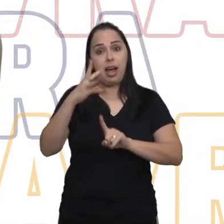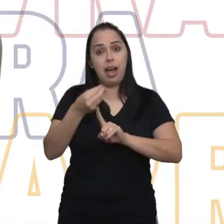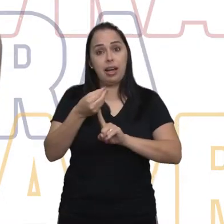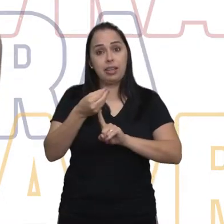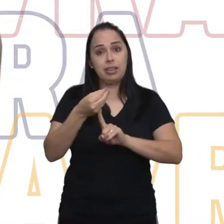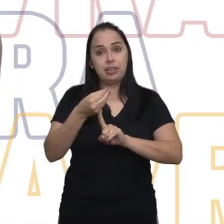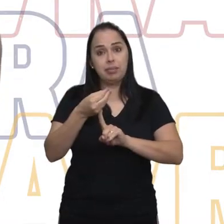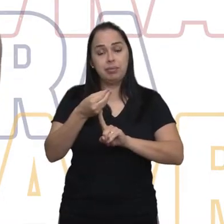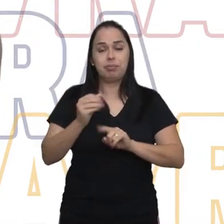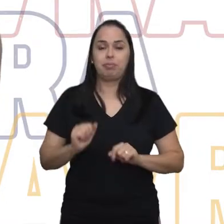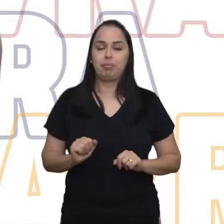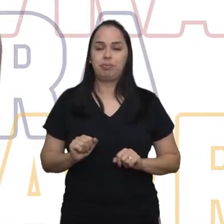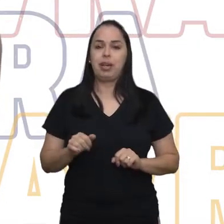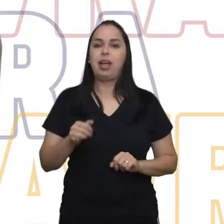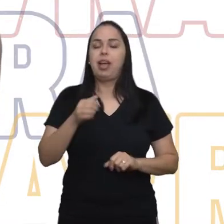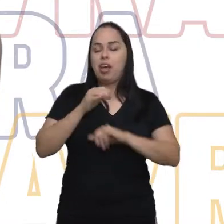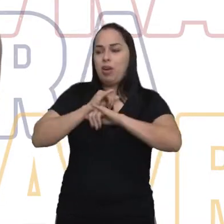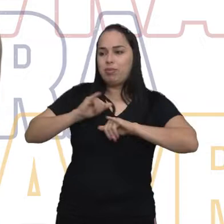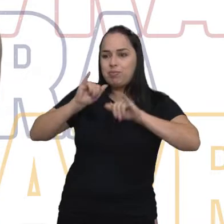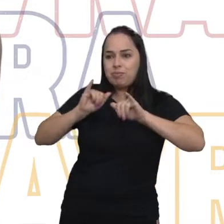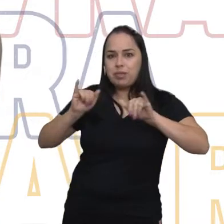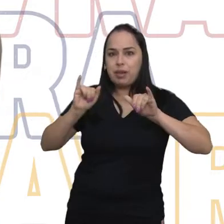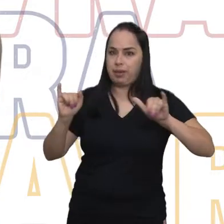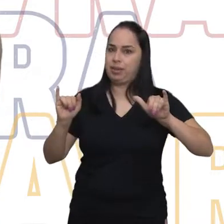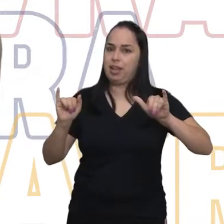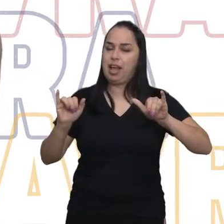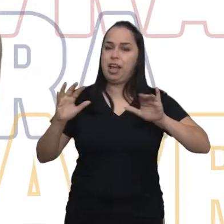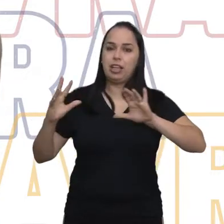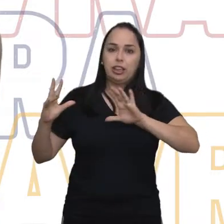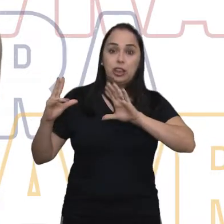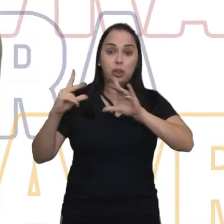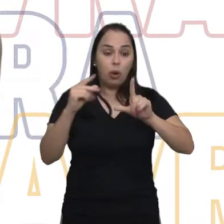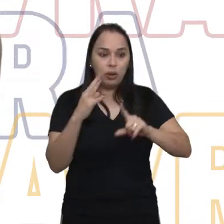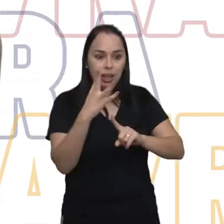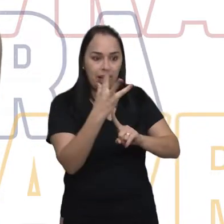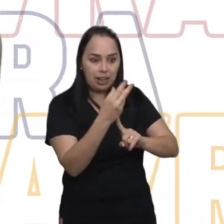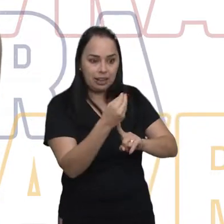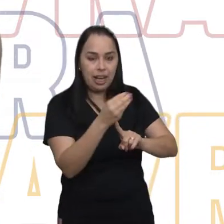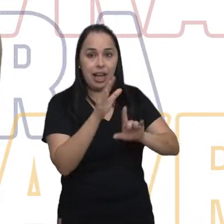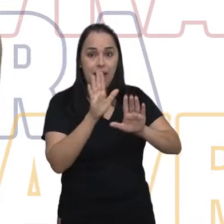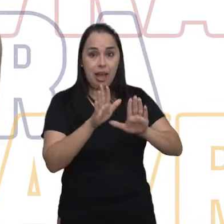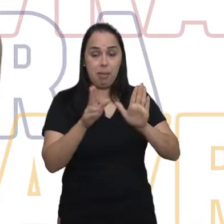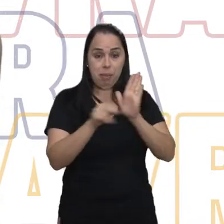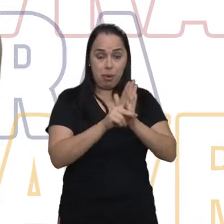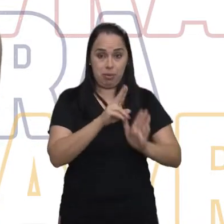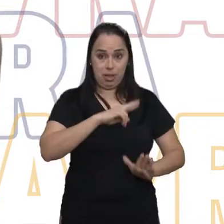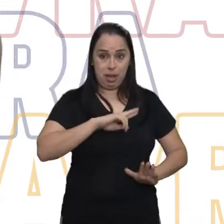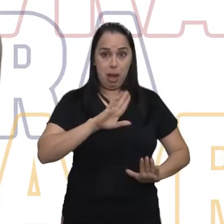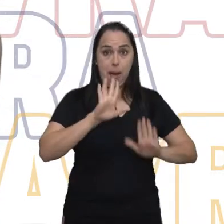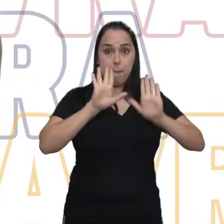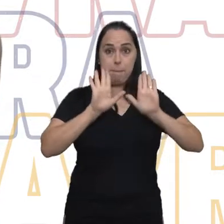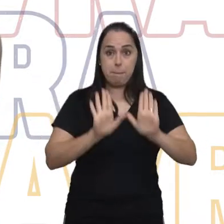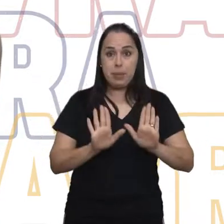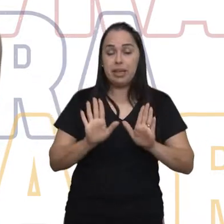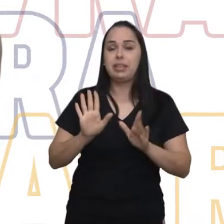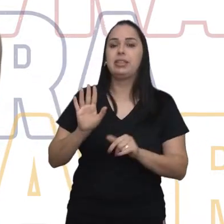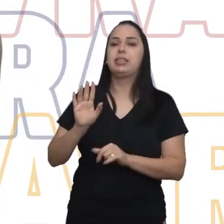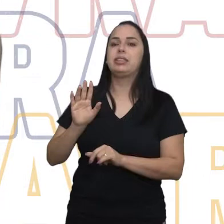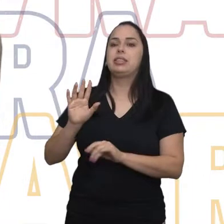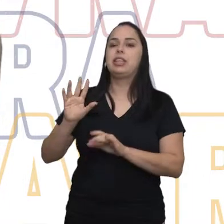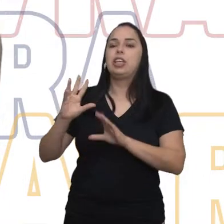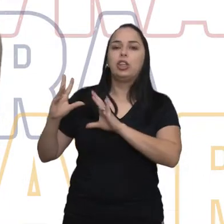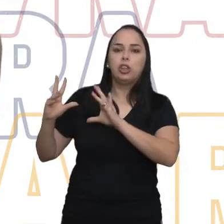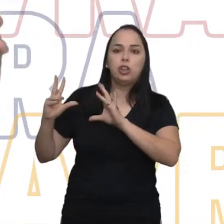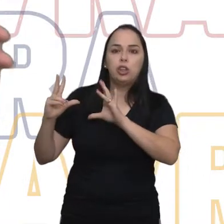sacra. Então até falo para as pessoas, toda arte sacra ela é religiosa, nem toda arte